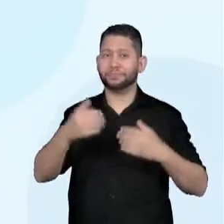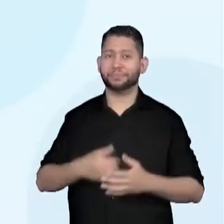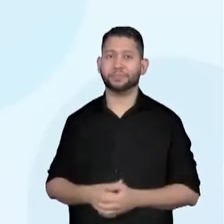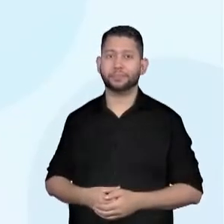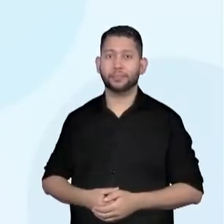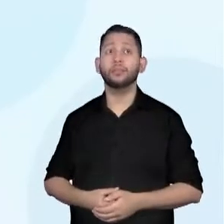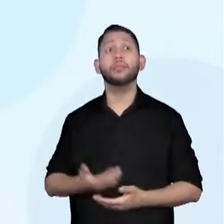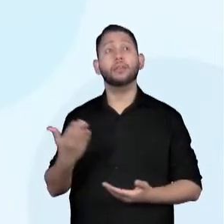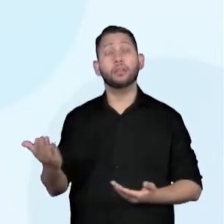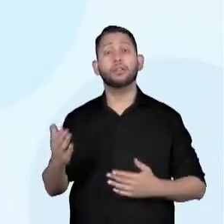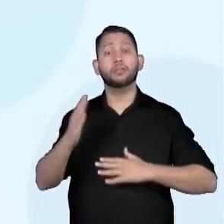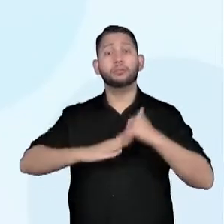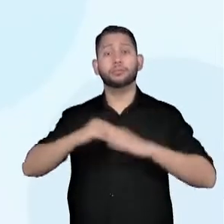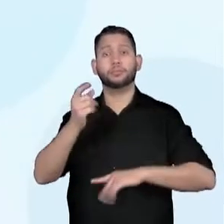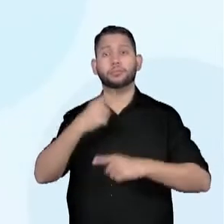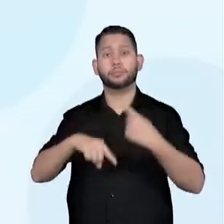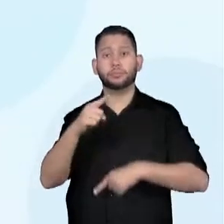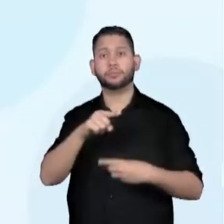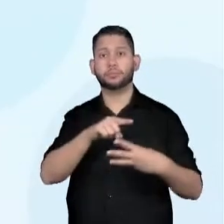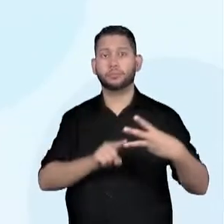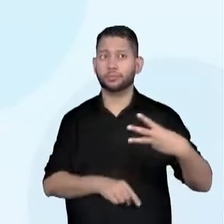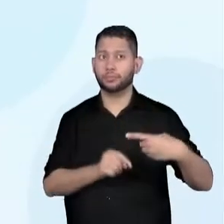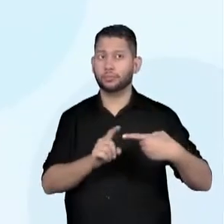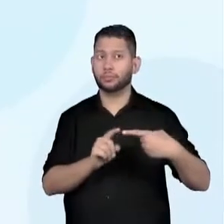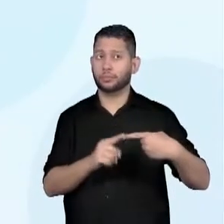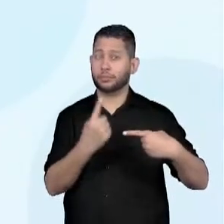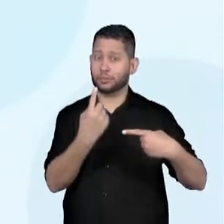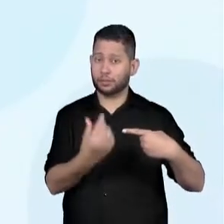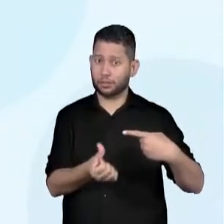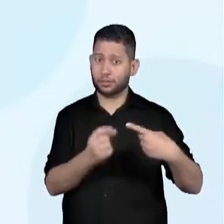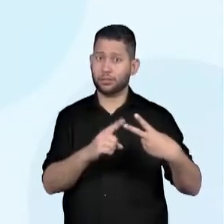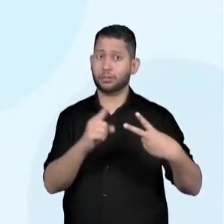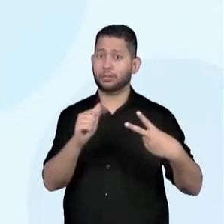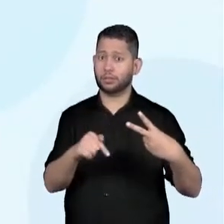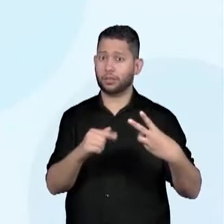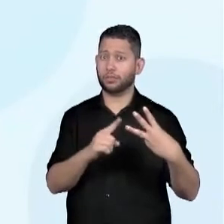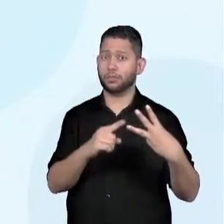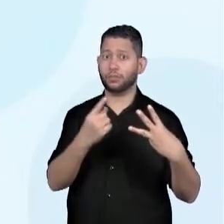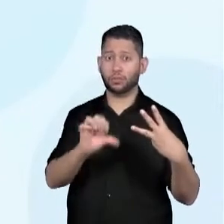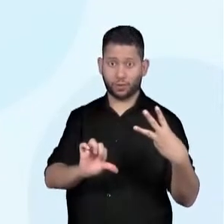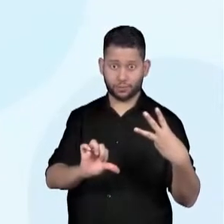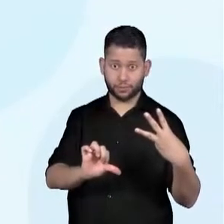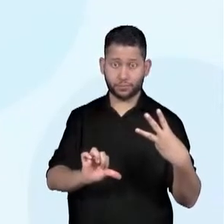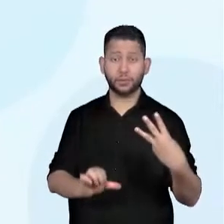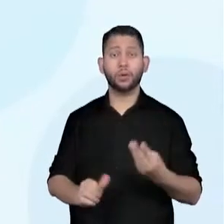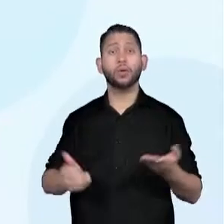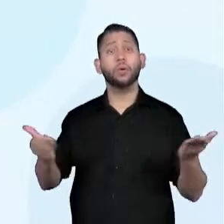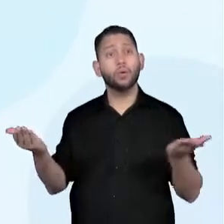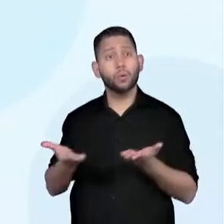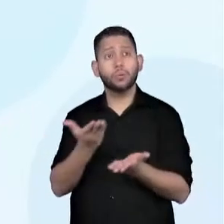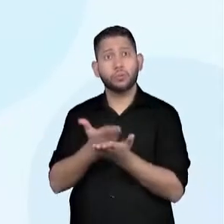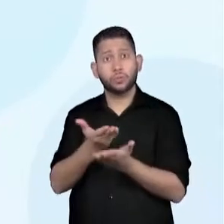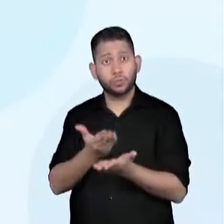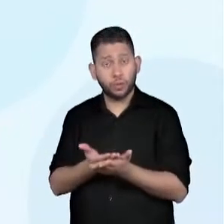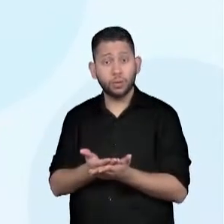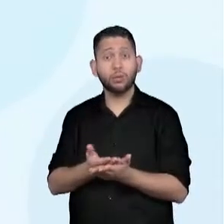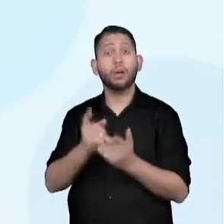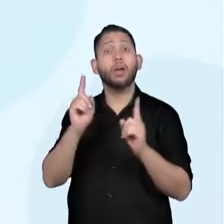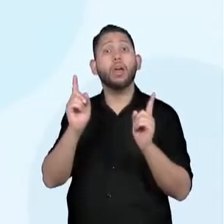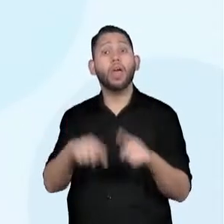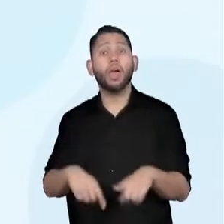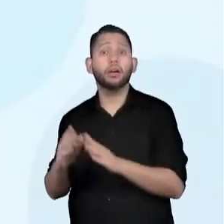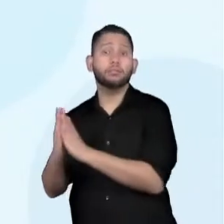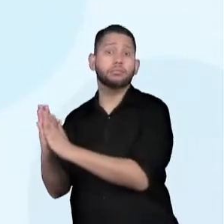de língua inglesa, 17, 19 também. E nessa aula, como a gente vai fazer uma overview, tudo vai entrar aqui,